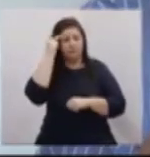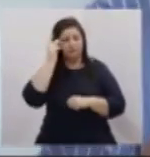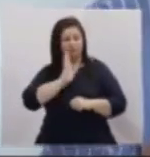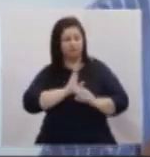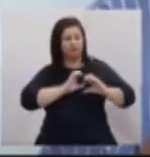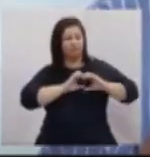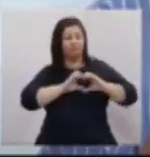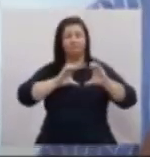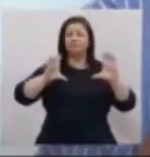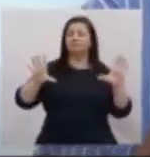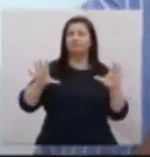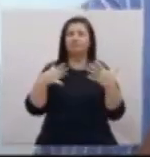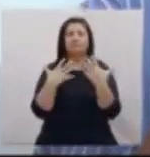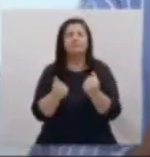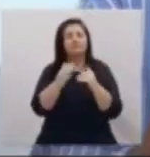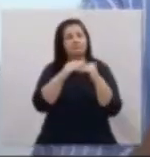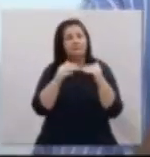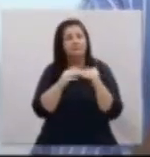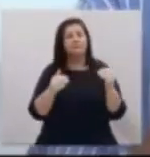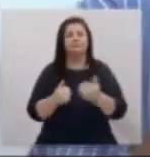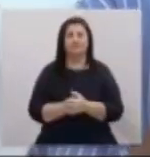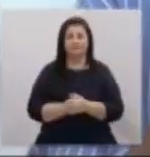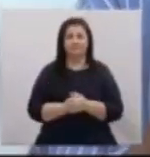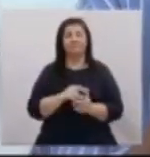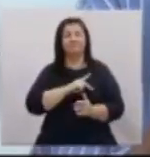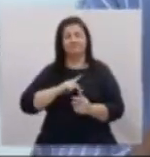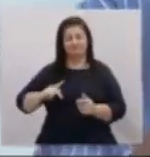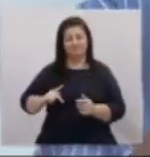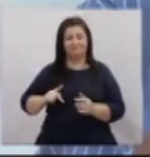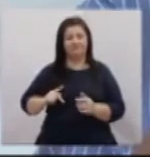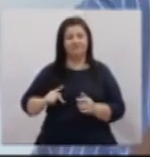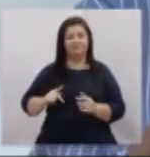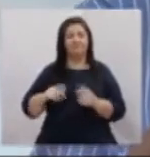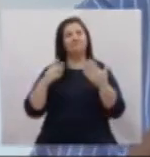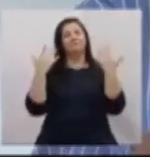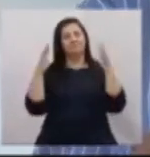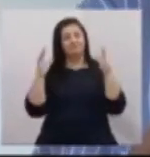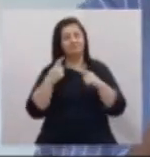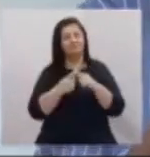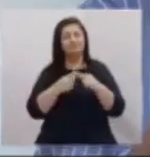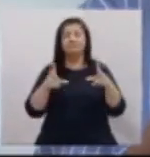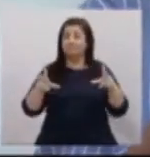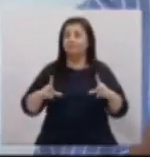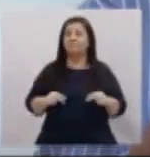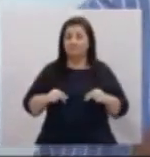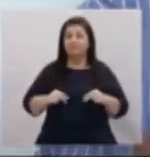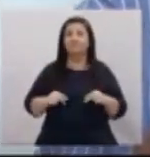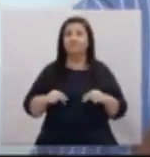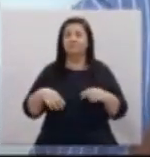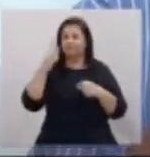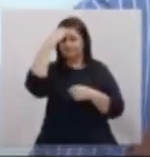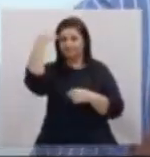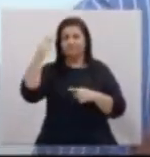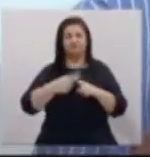aberto, pessoas receptivas. Portanto, pastor Luciano, essa homenagem hoje é mais do que justa pelo trabalho que você presta aqui na nossa